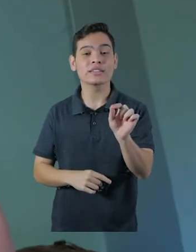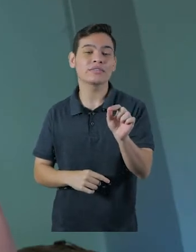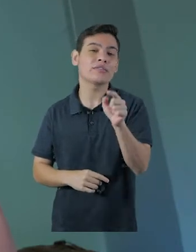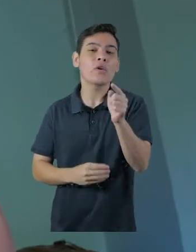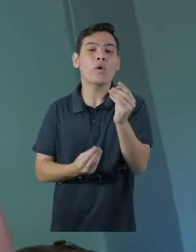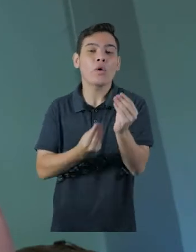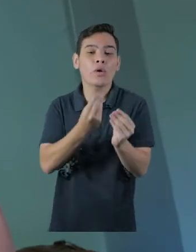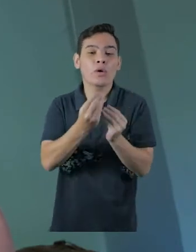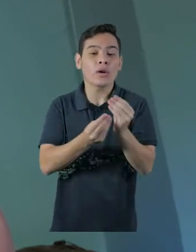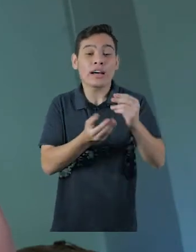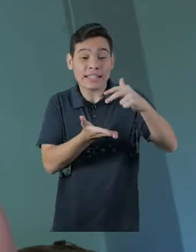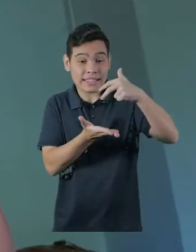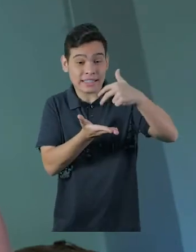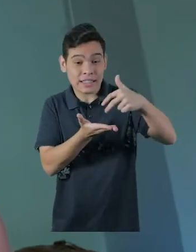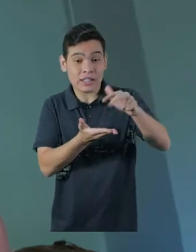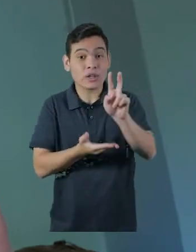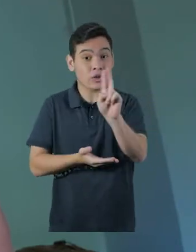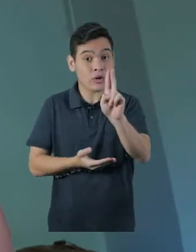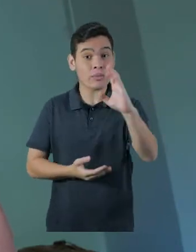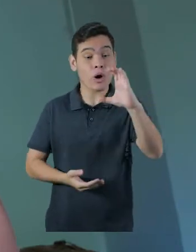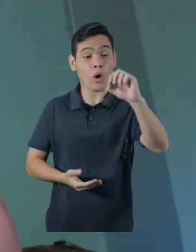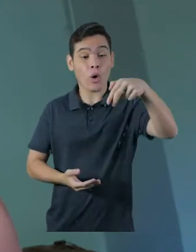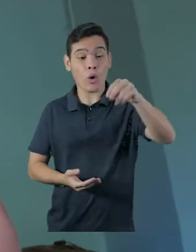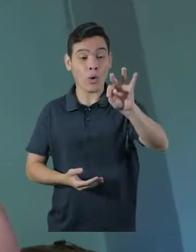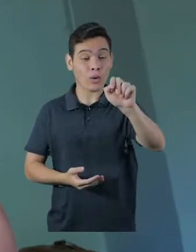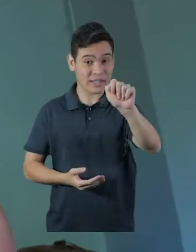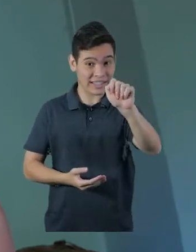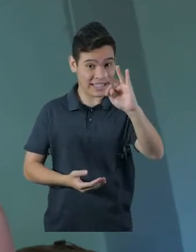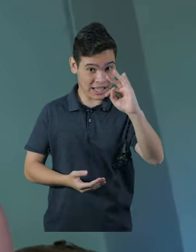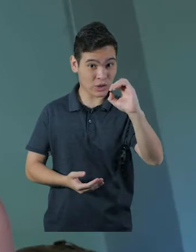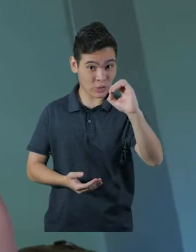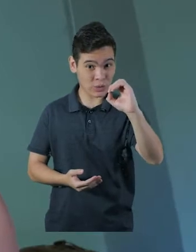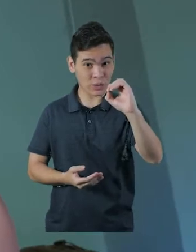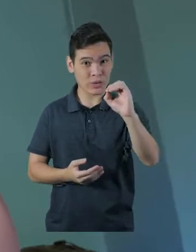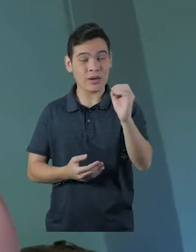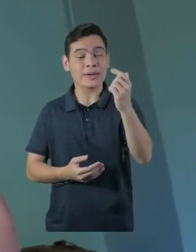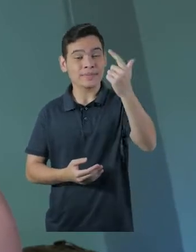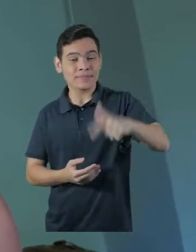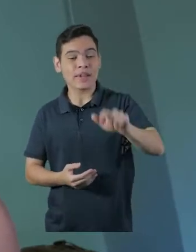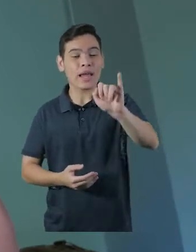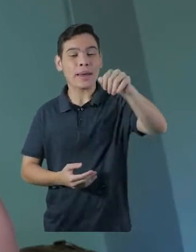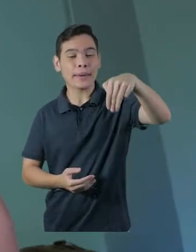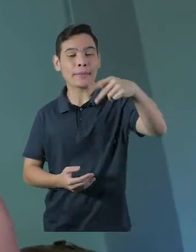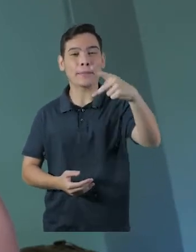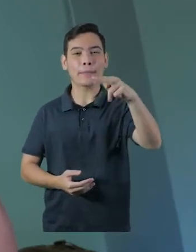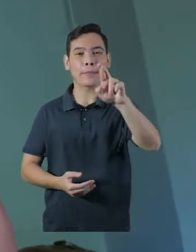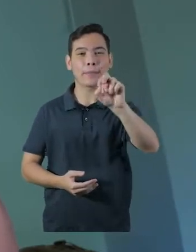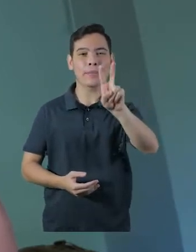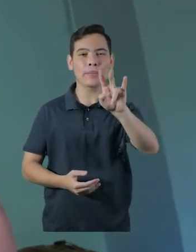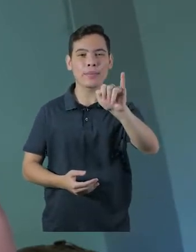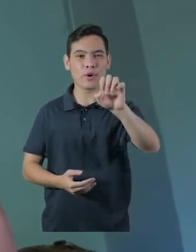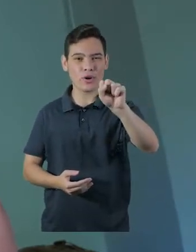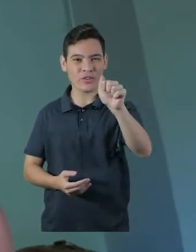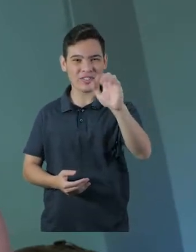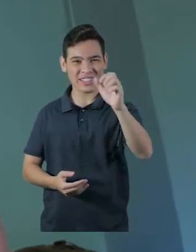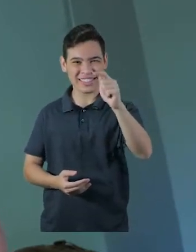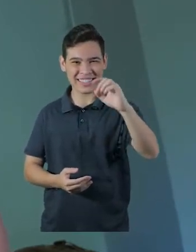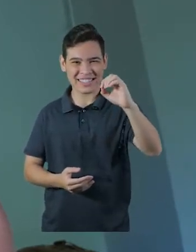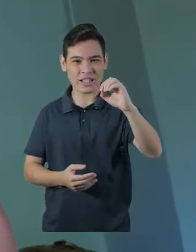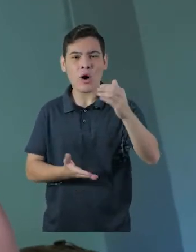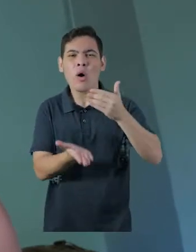na forma de dança chamada contato improvisação. Essa forma de dança surgiu nos Estados Unidos